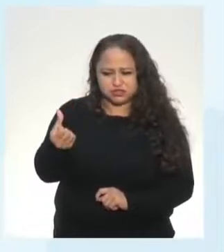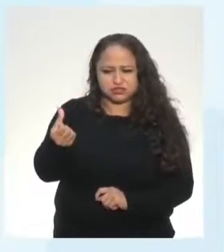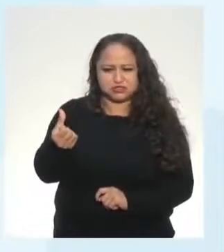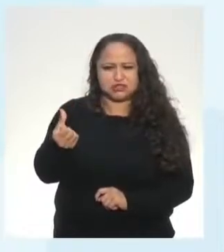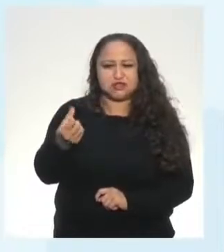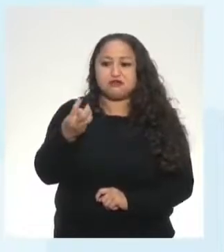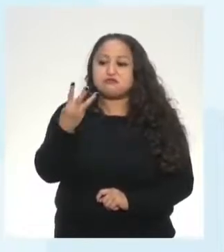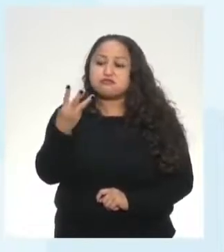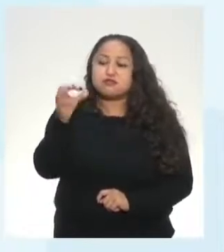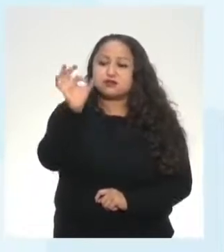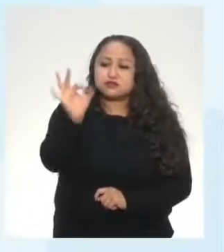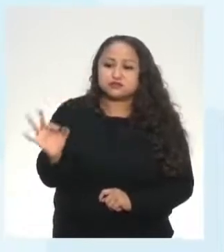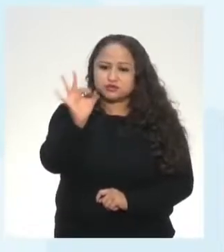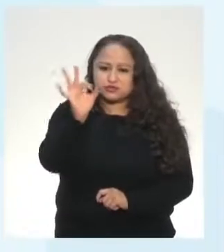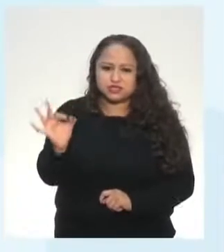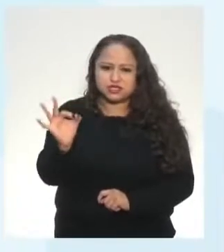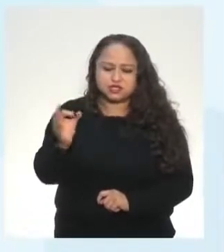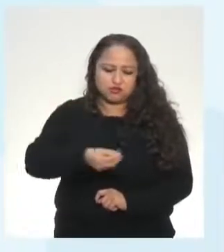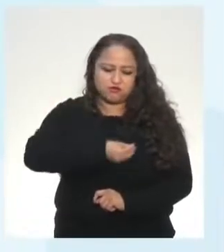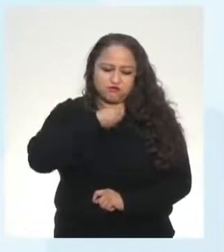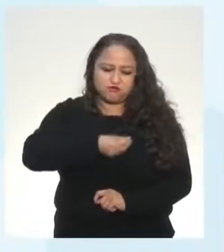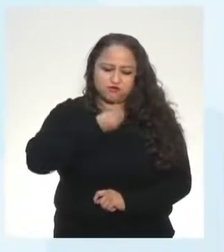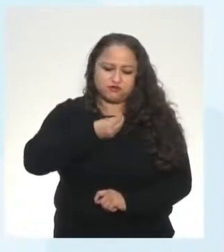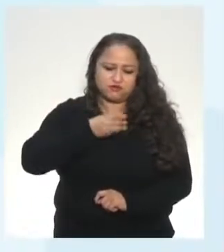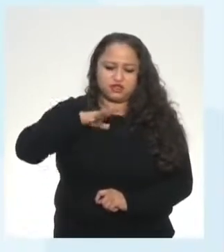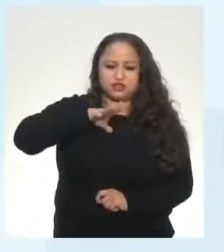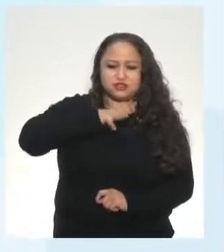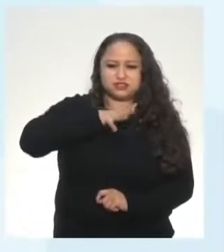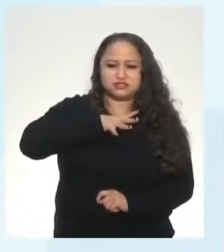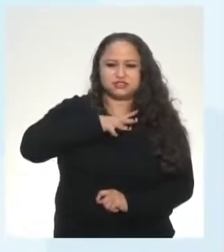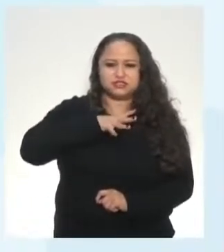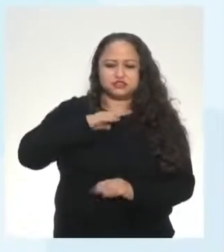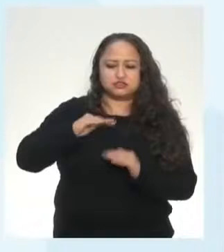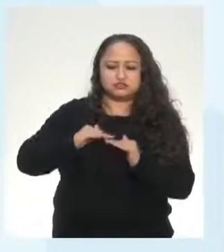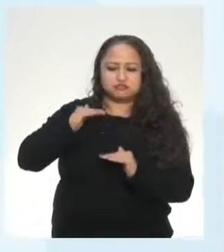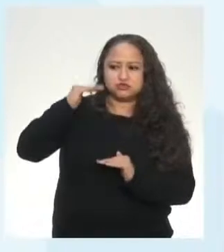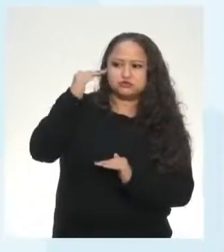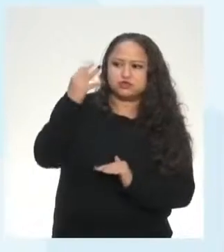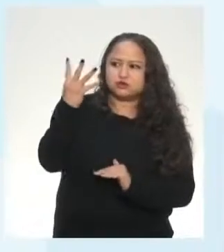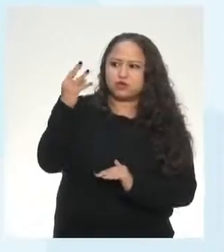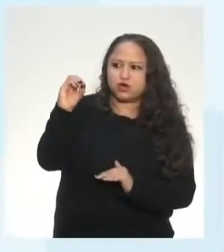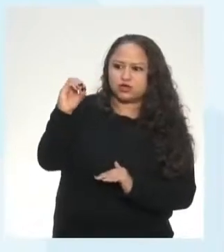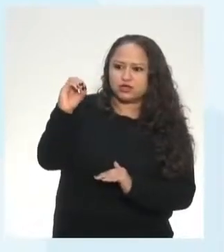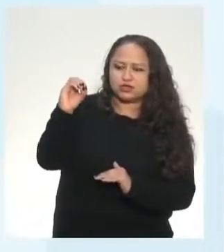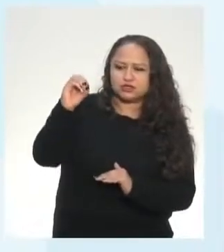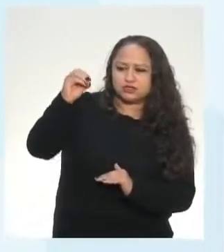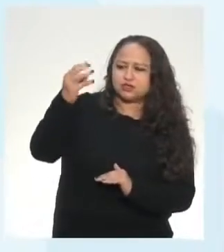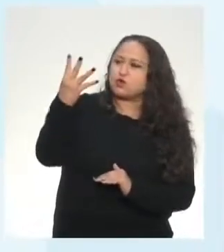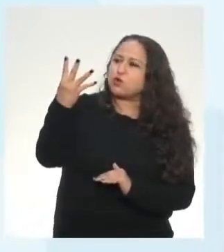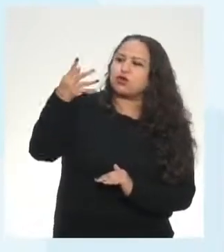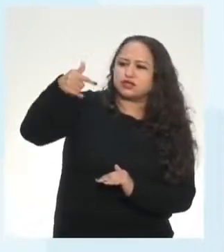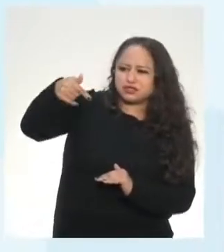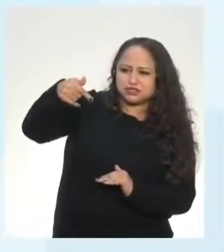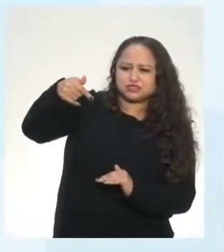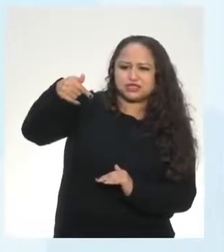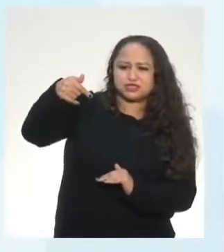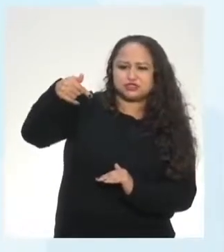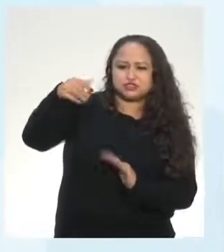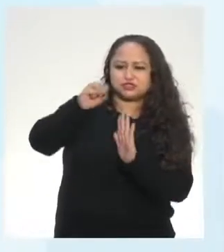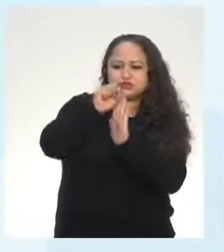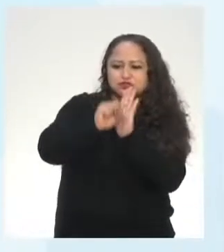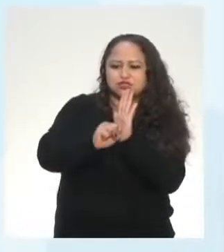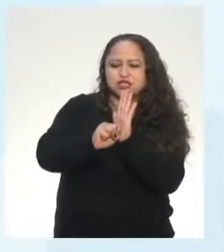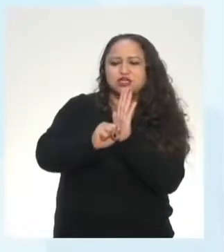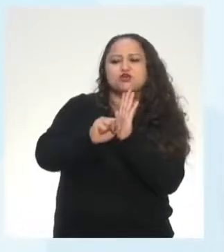cidades em 1800, subindo para 47% no final do século XX, e hoje a gente viu